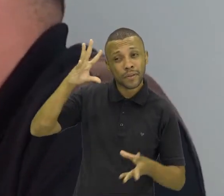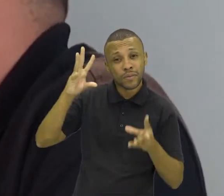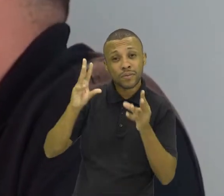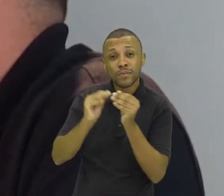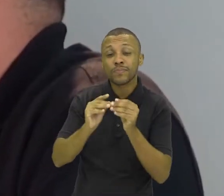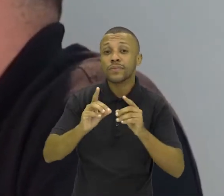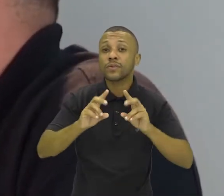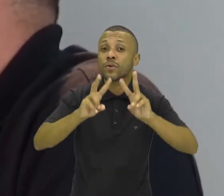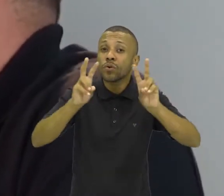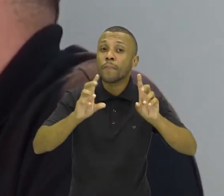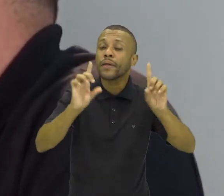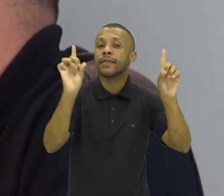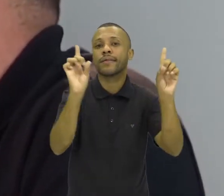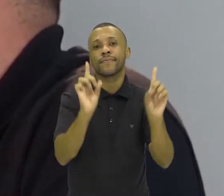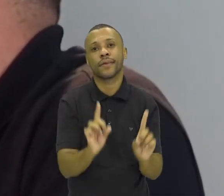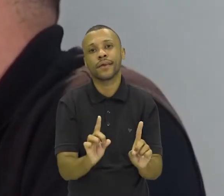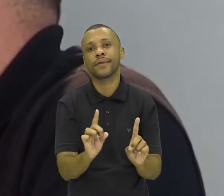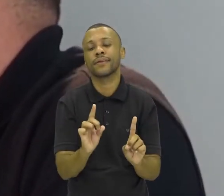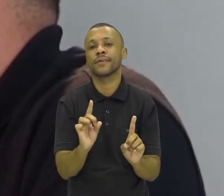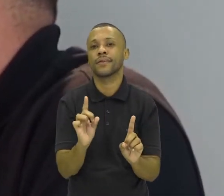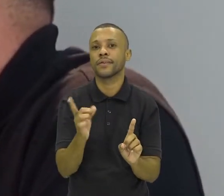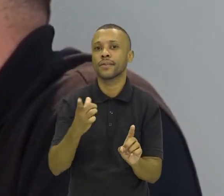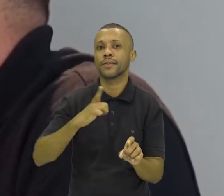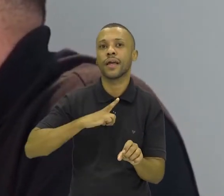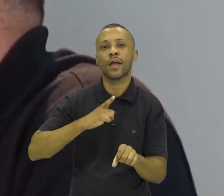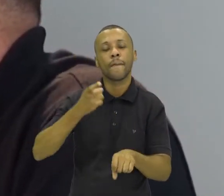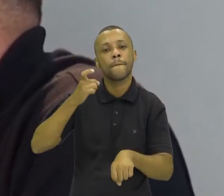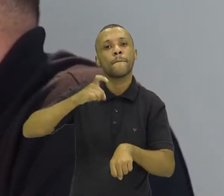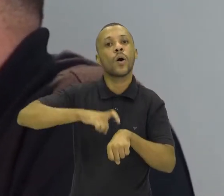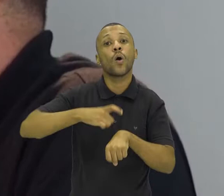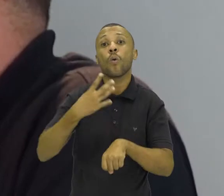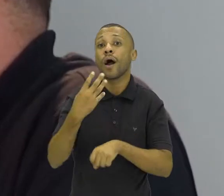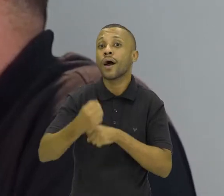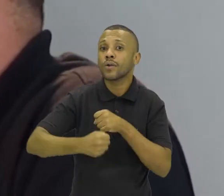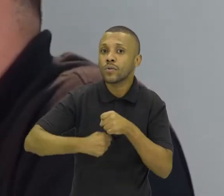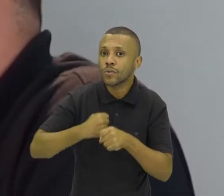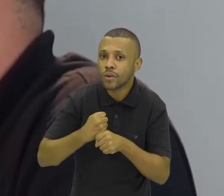sobre deficiência é quando tem, a cada 4 anos ali, uma